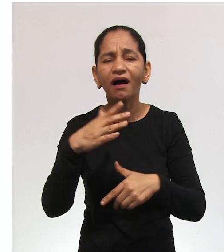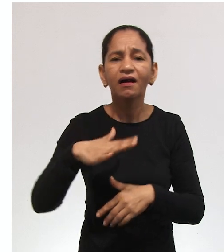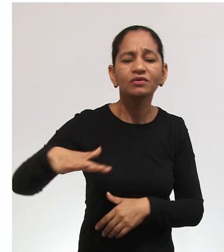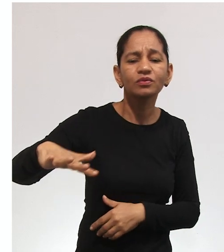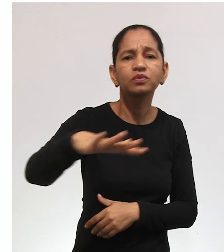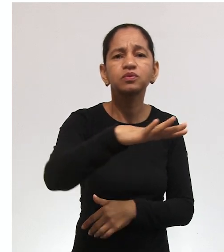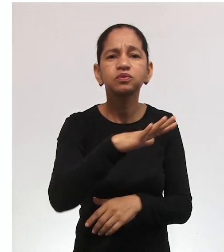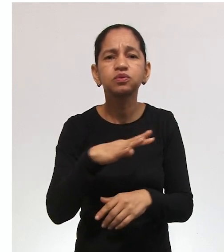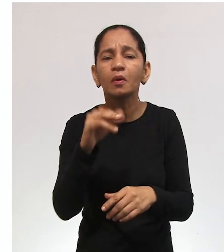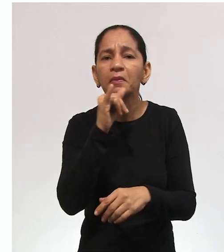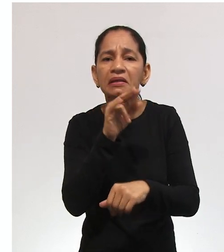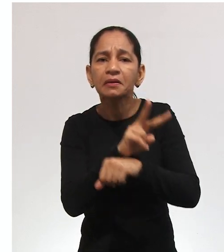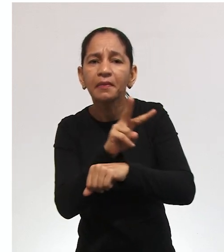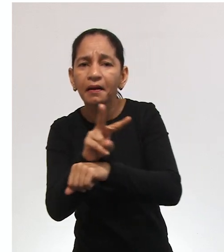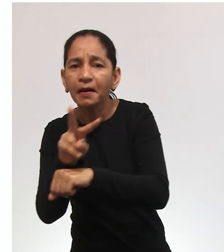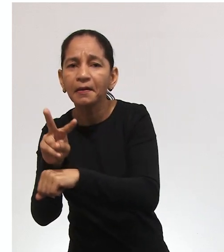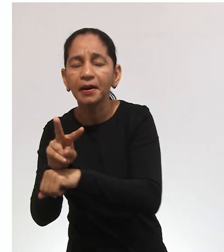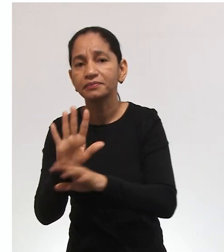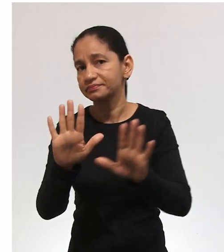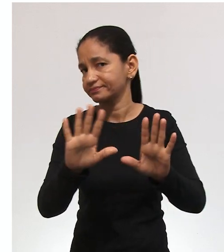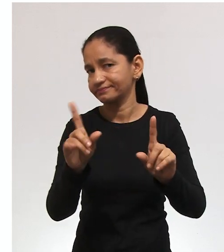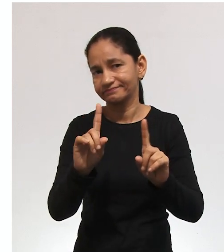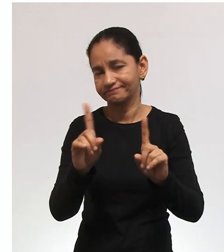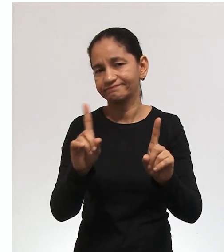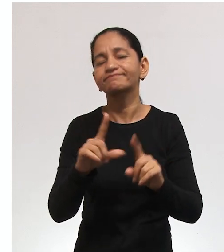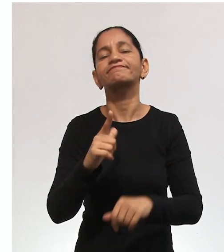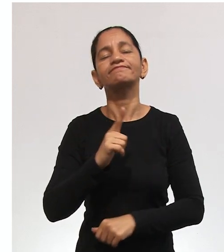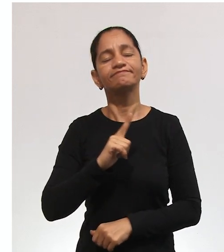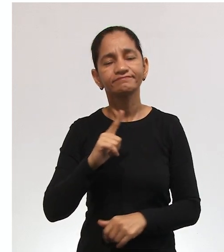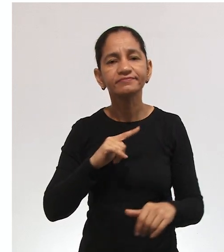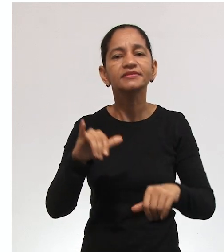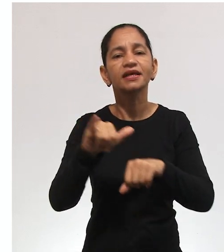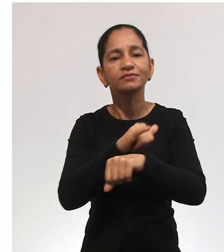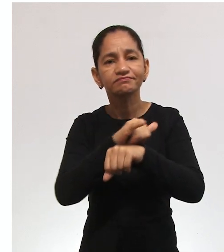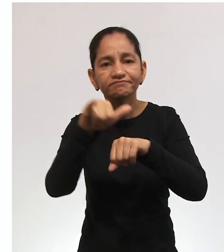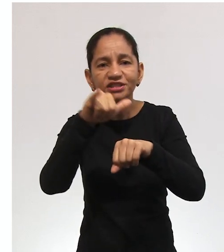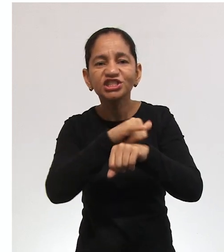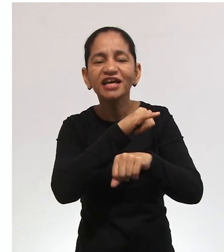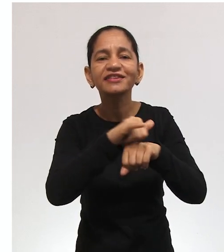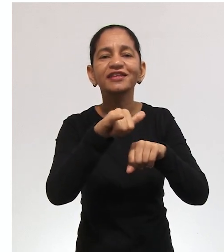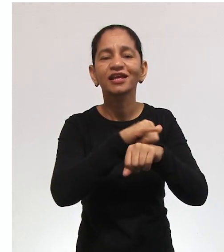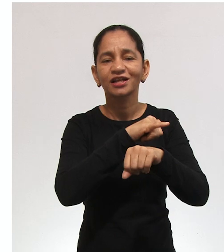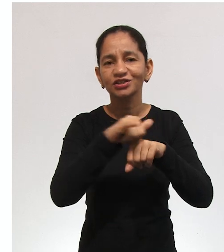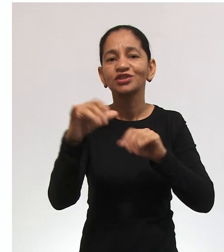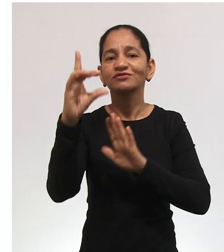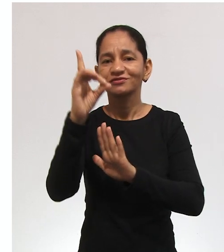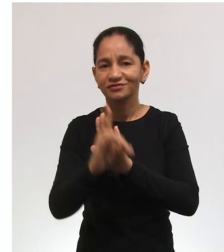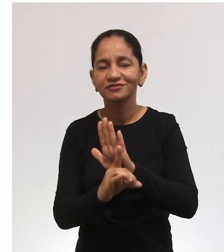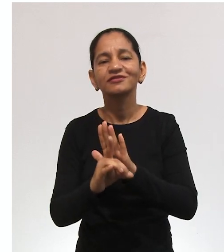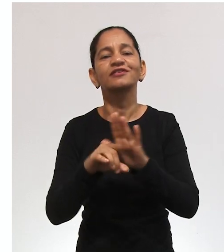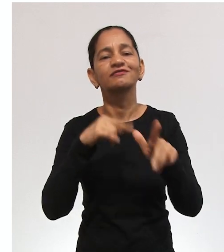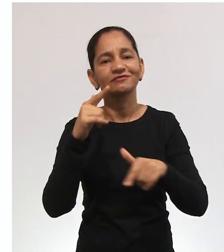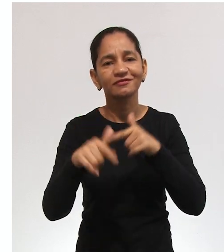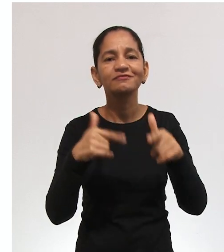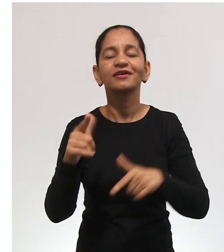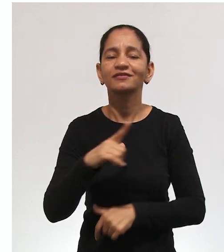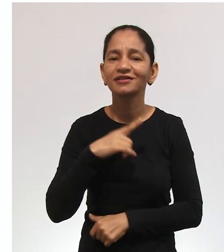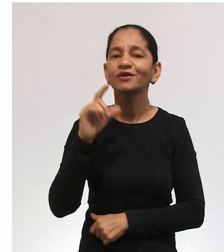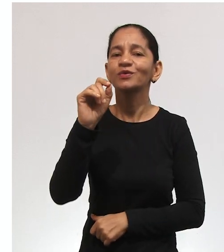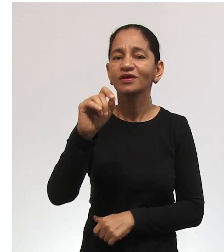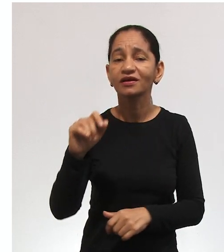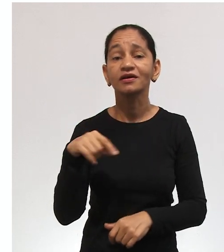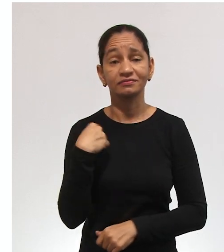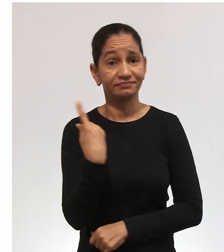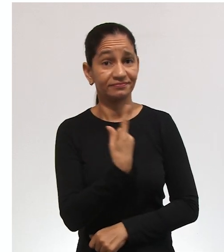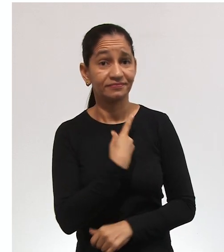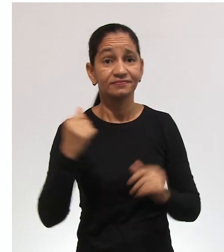de proteger o ser humano trabalhador. Temos um dinamismo gigantesco, né, em direito do trabalho. A gente costuma dizer que